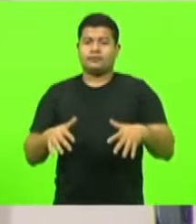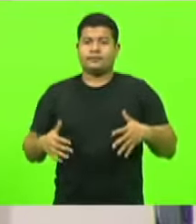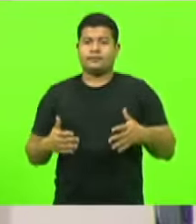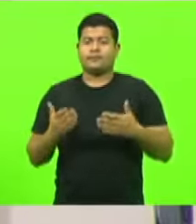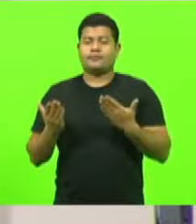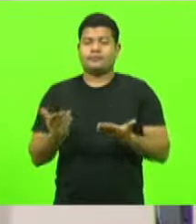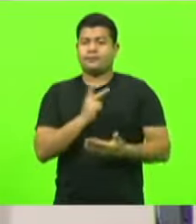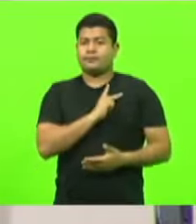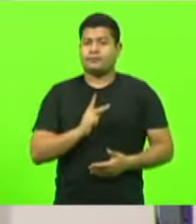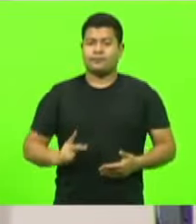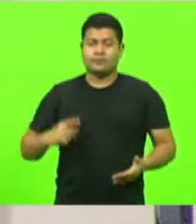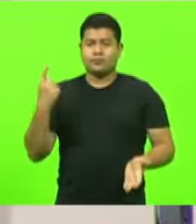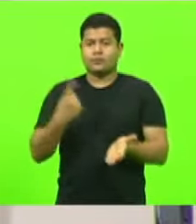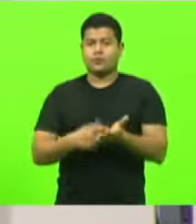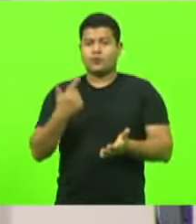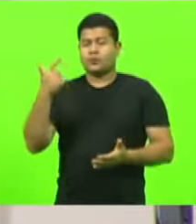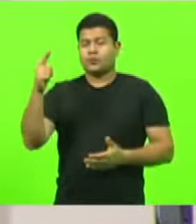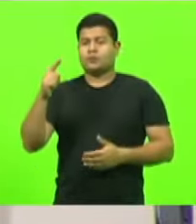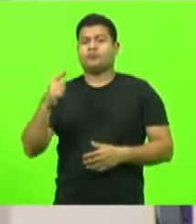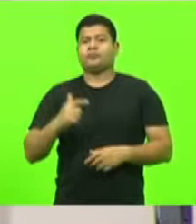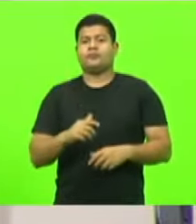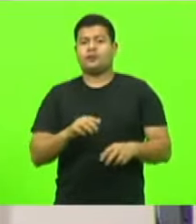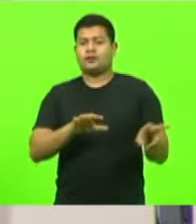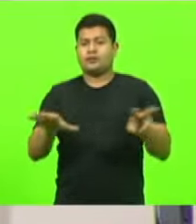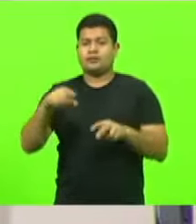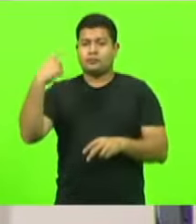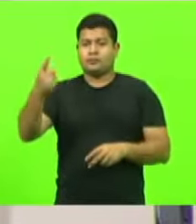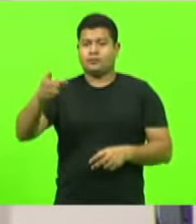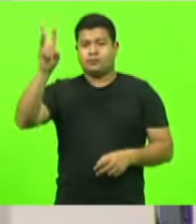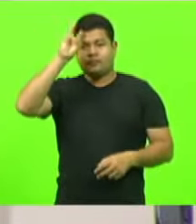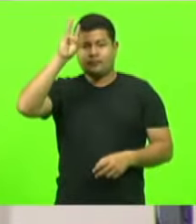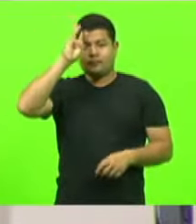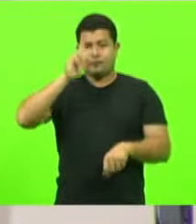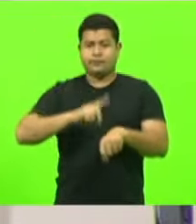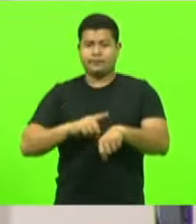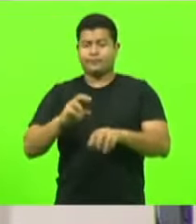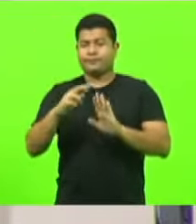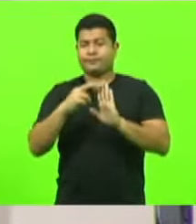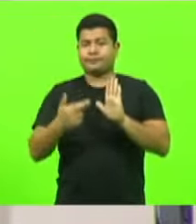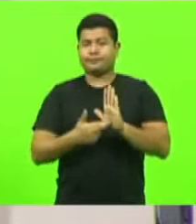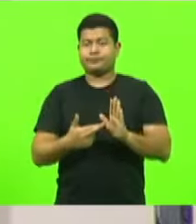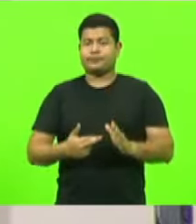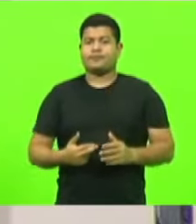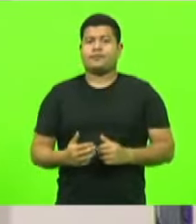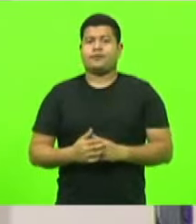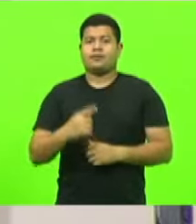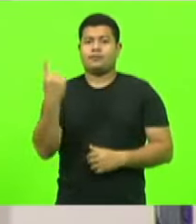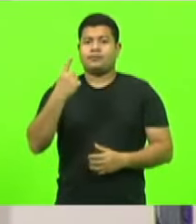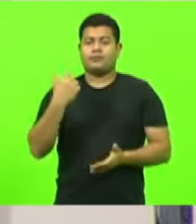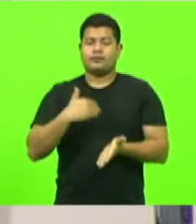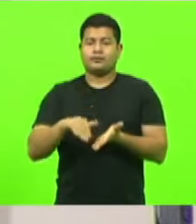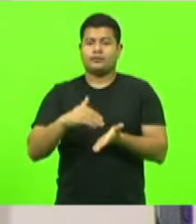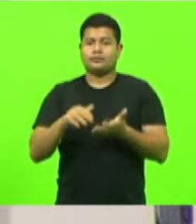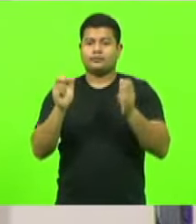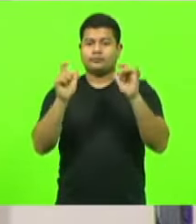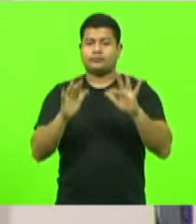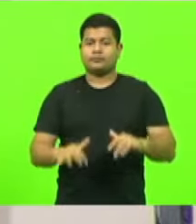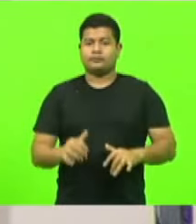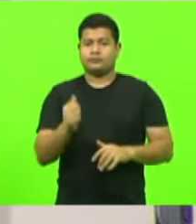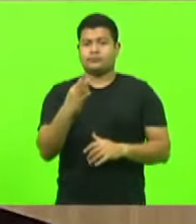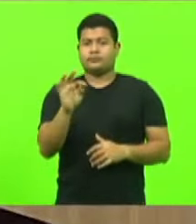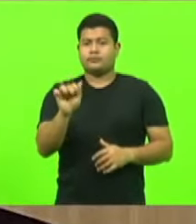sessão, convocou outra ordinária para terça-feira no horário regimental. Para constar, eu, primeiro secretário, lavrei a